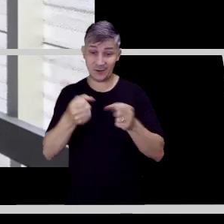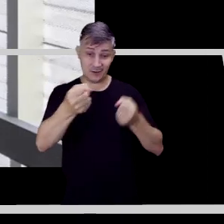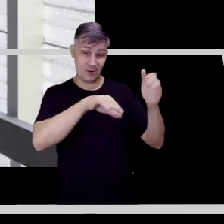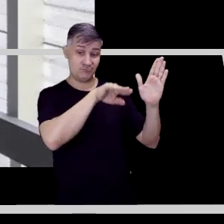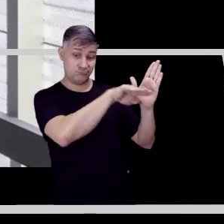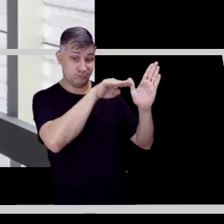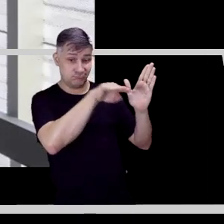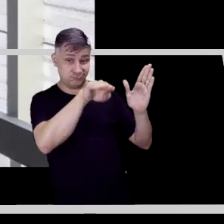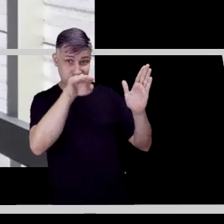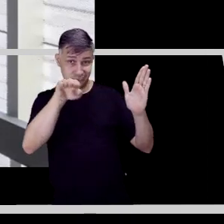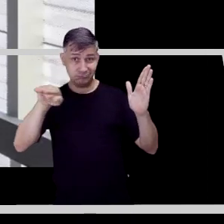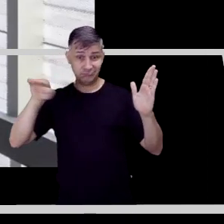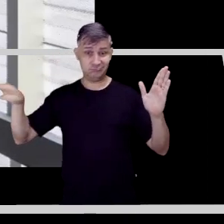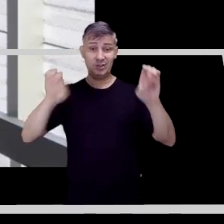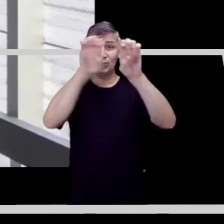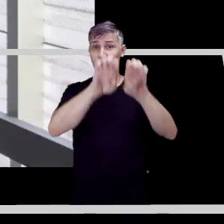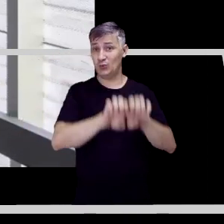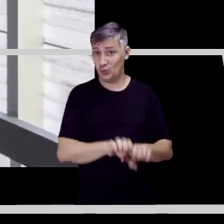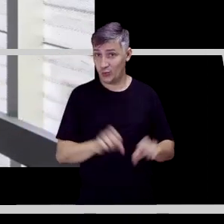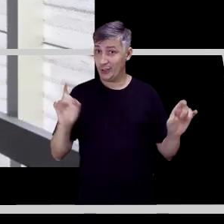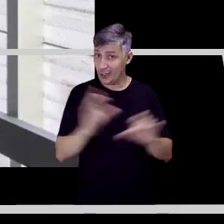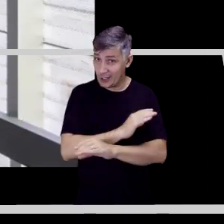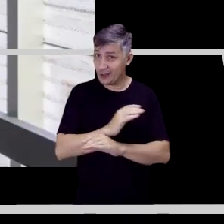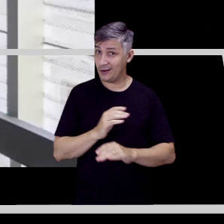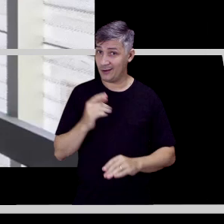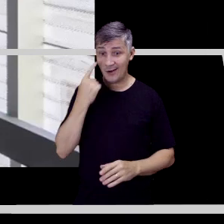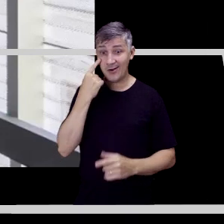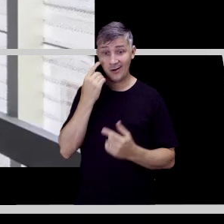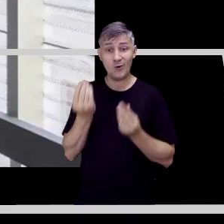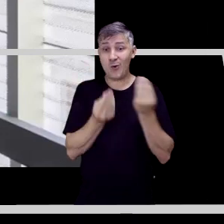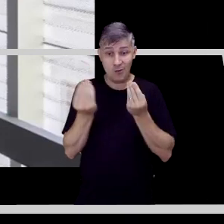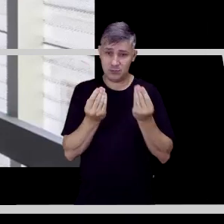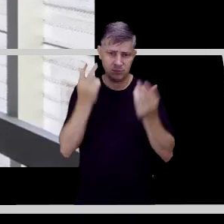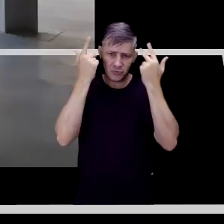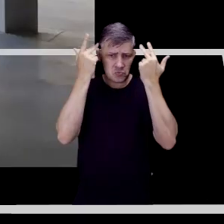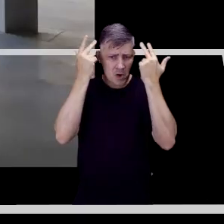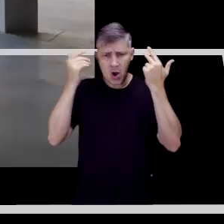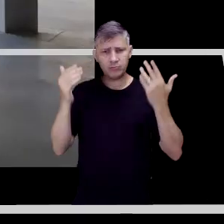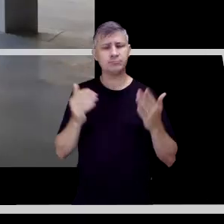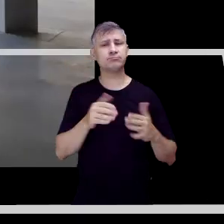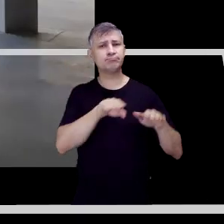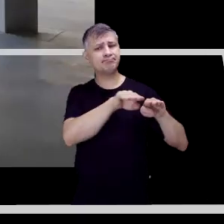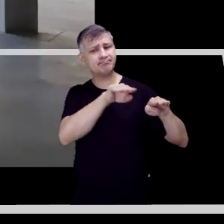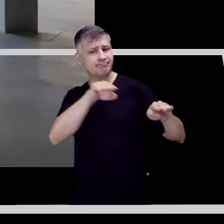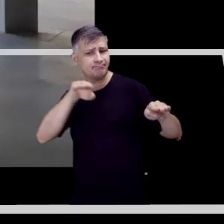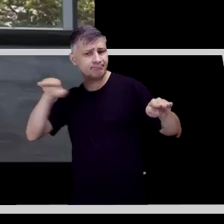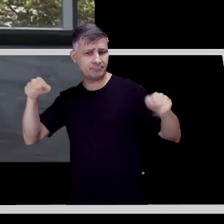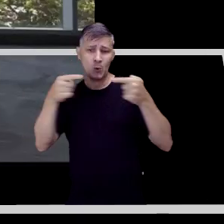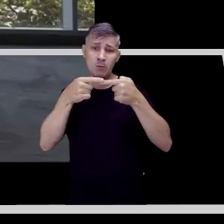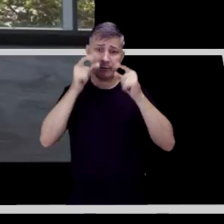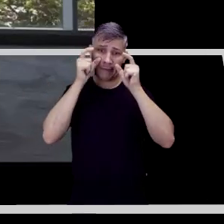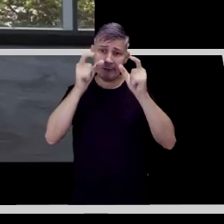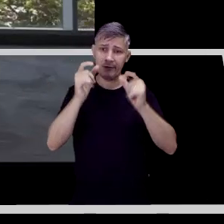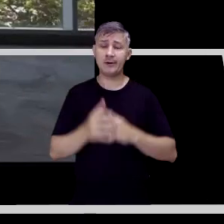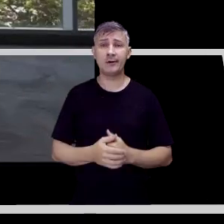de estacionamento, com a infraestrutura é, exposta, como normalmente bastante didático,